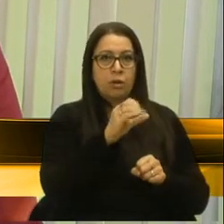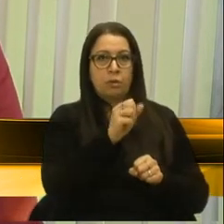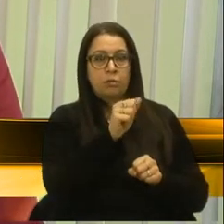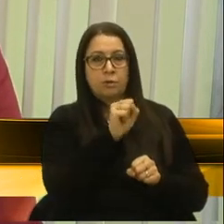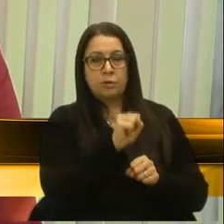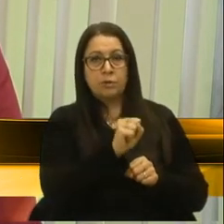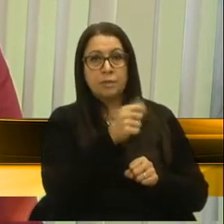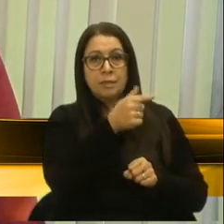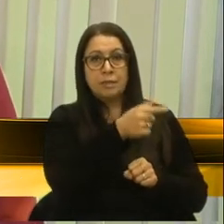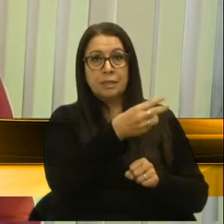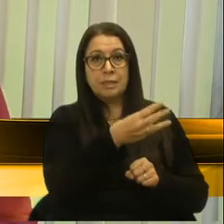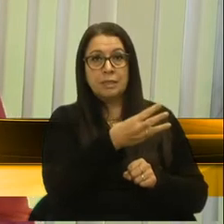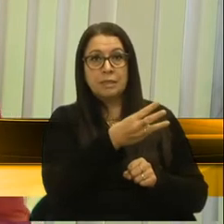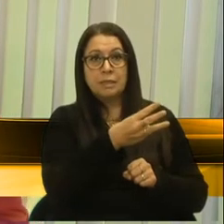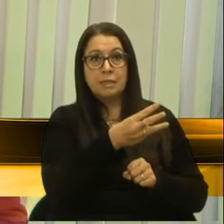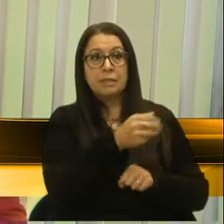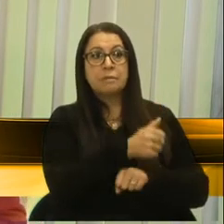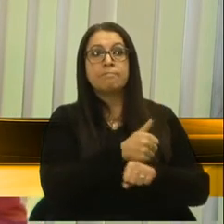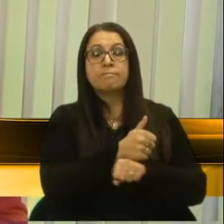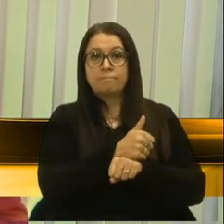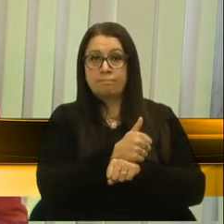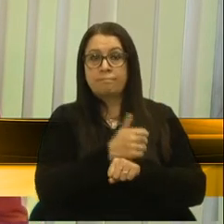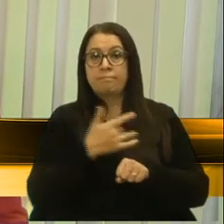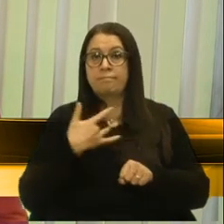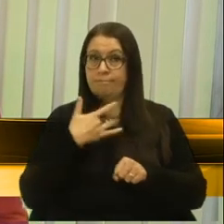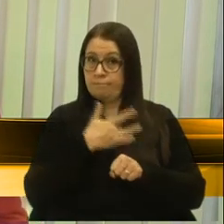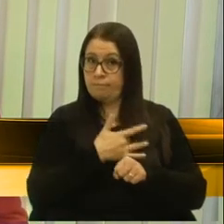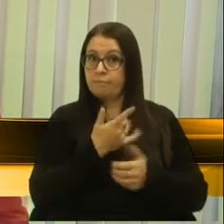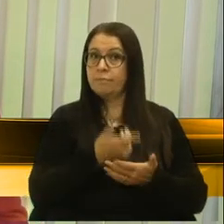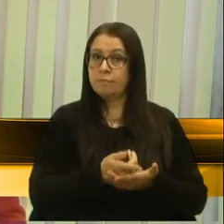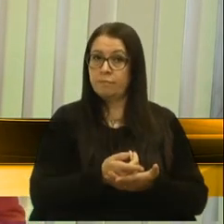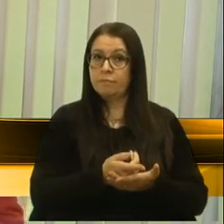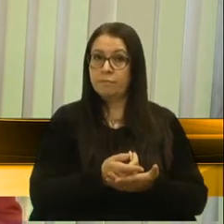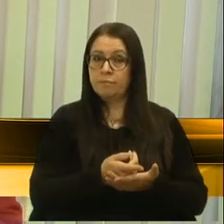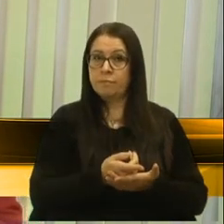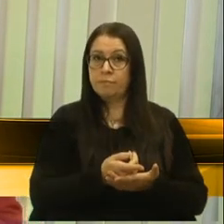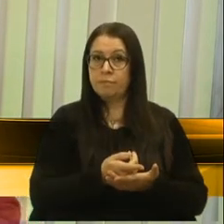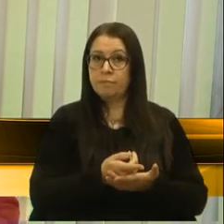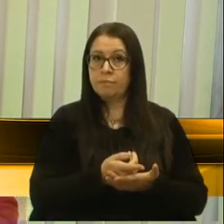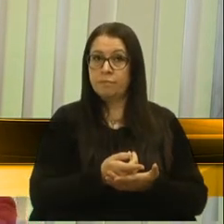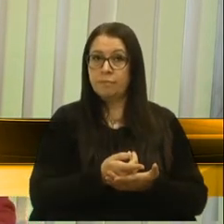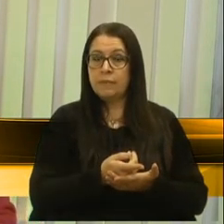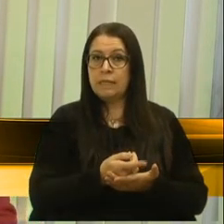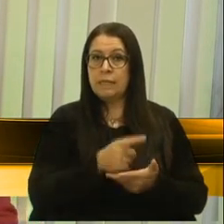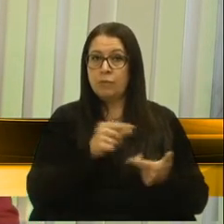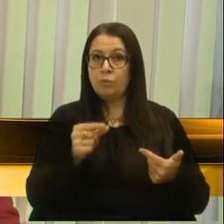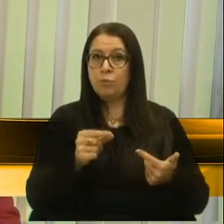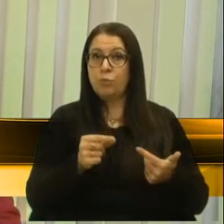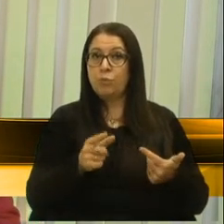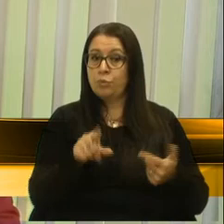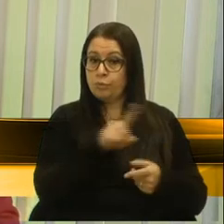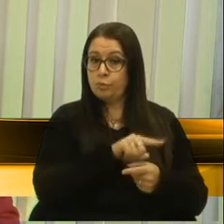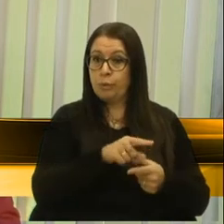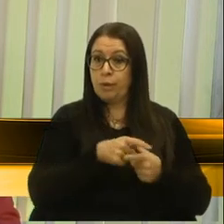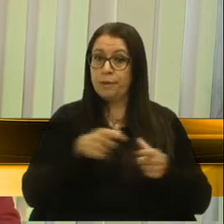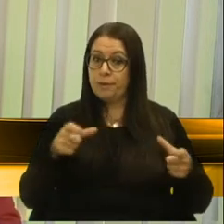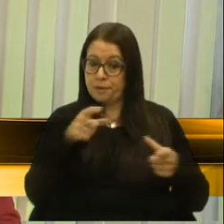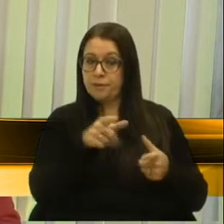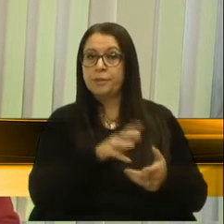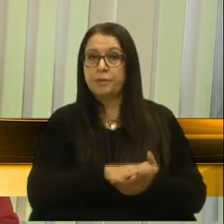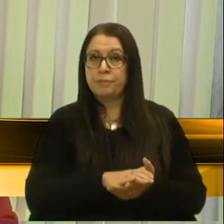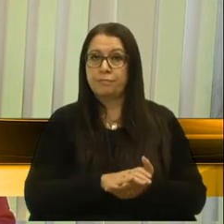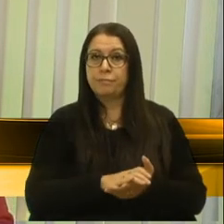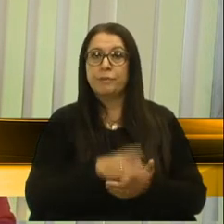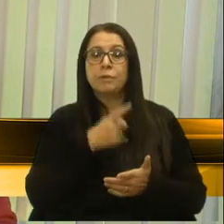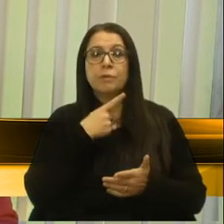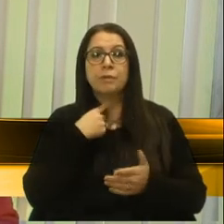tem 73 profissionais de saúde. Então, isso é uma parcela muito considerável. E aqui eu já gostaria